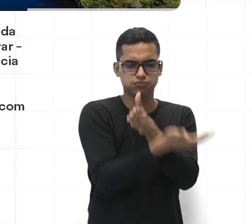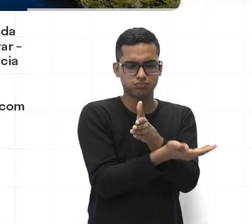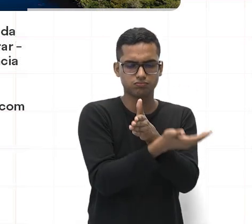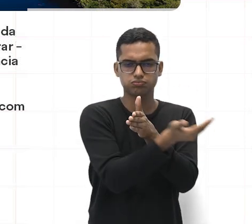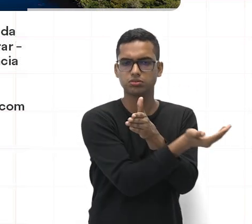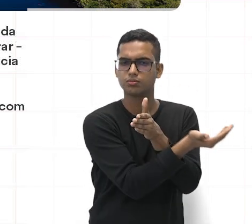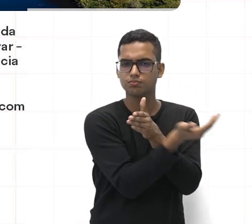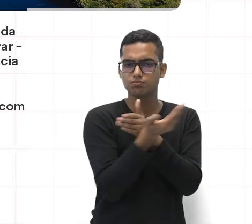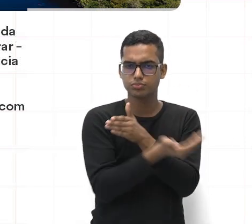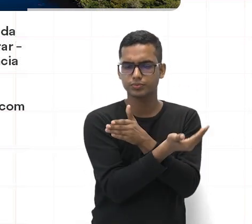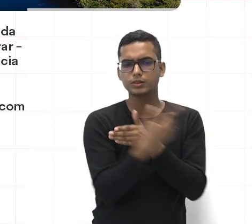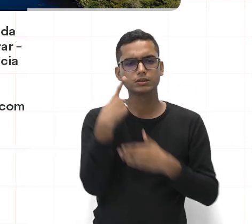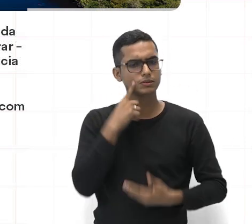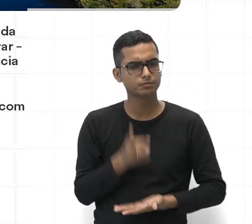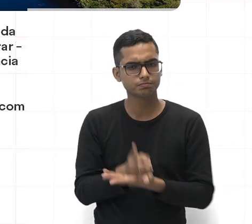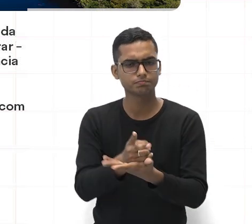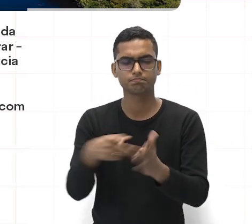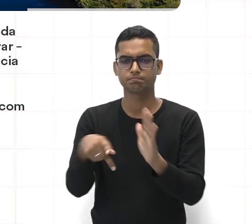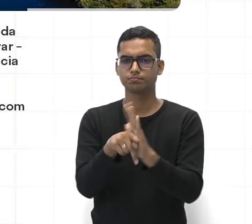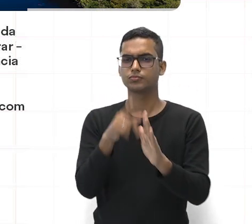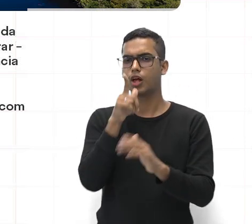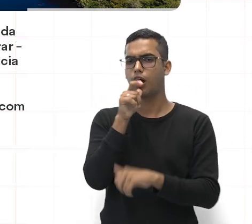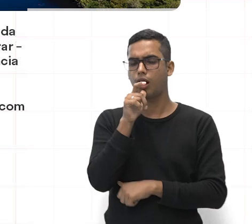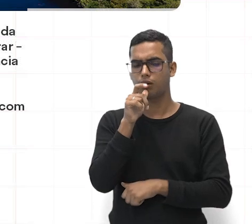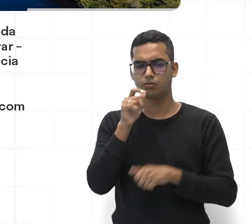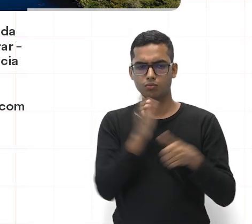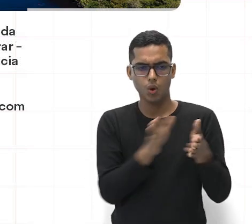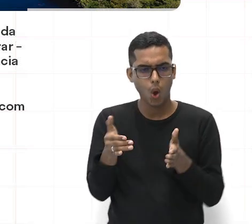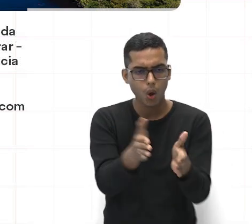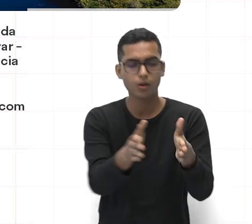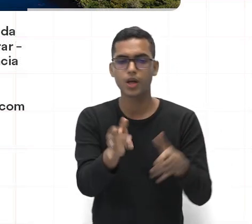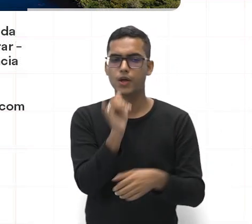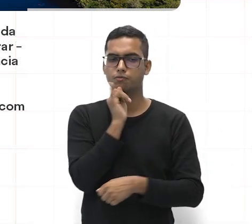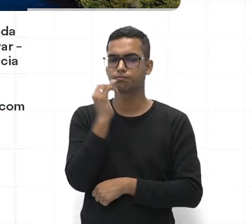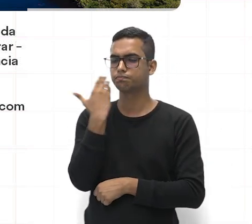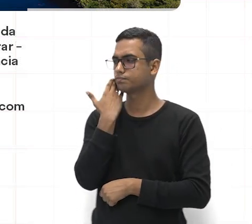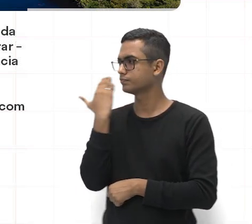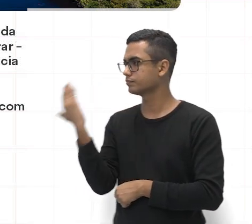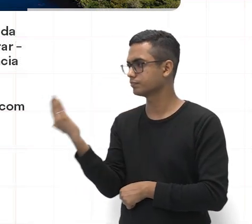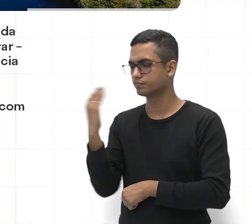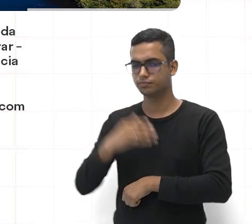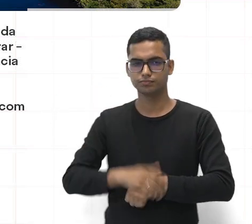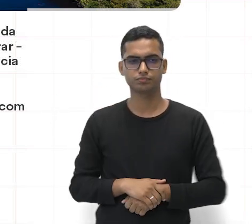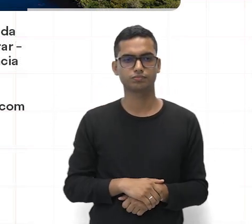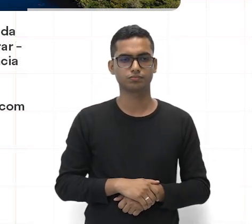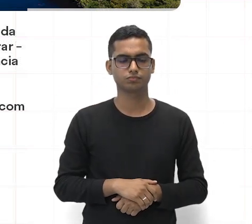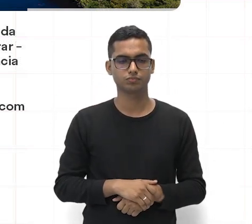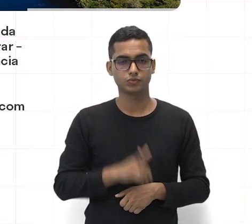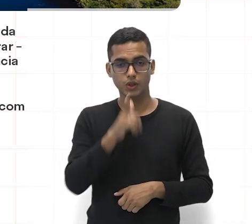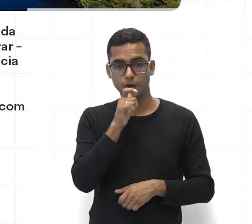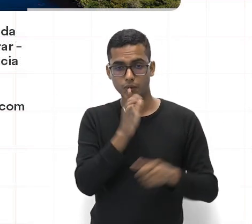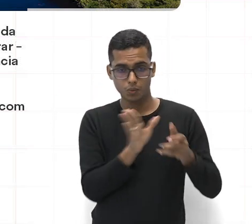desníveis que ocorre aí no rio. E aí um exemplo de rio de planície, nós temos o Rio Negro,